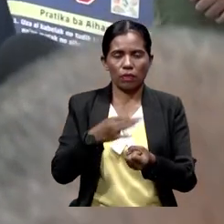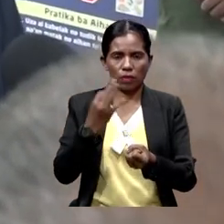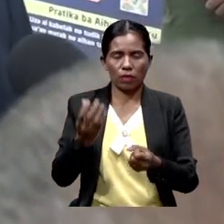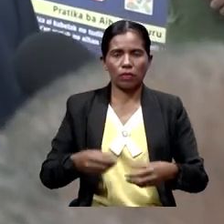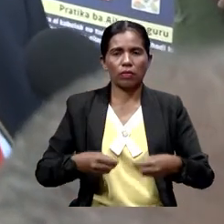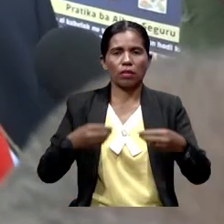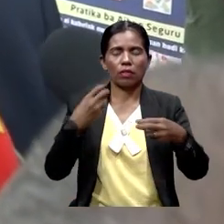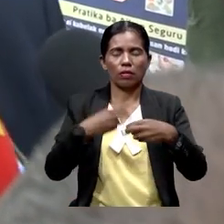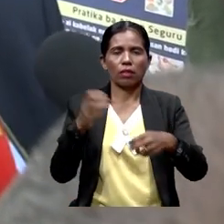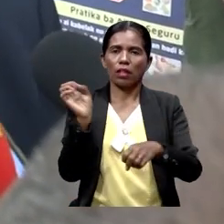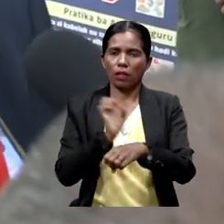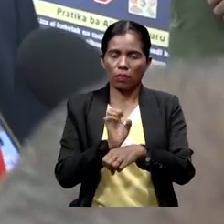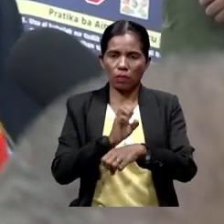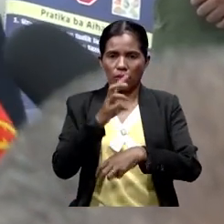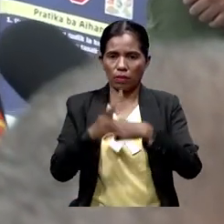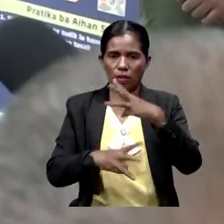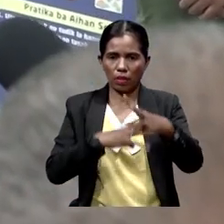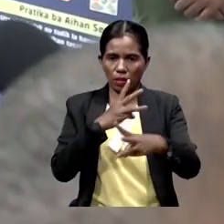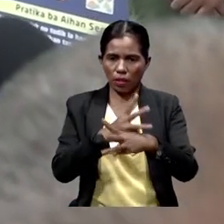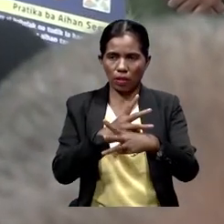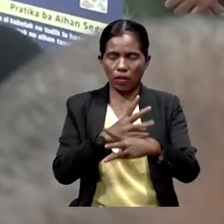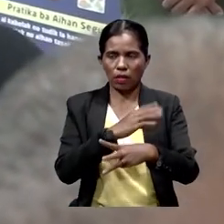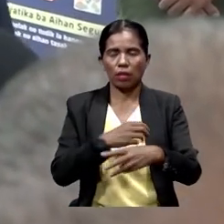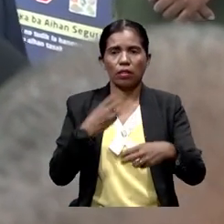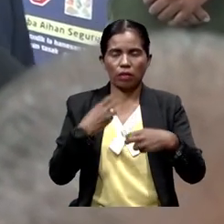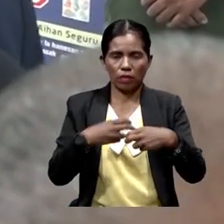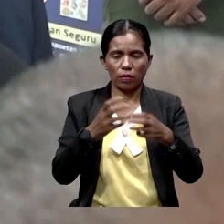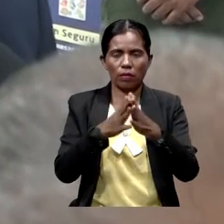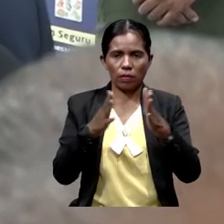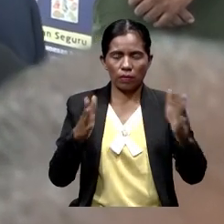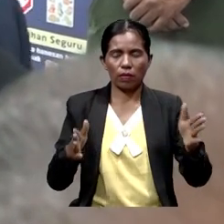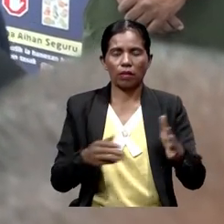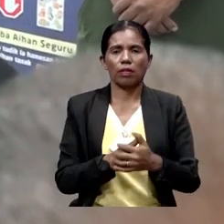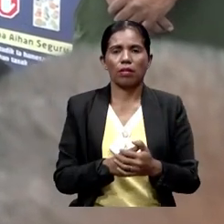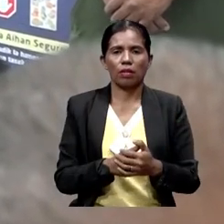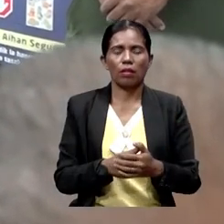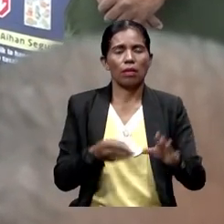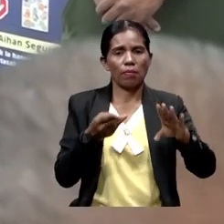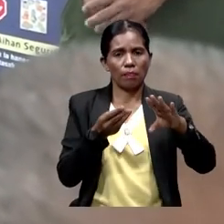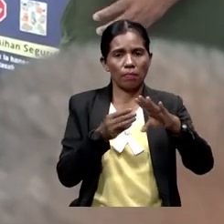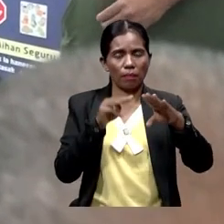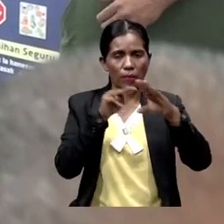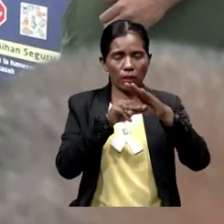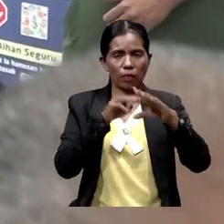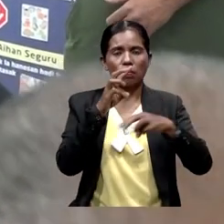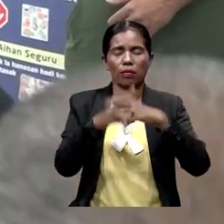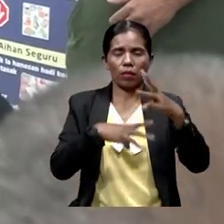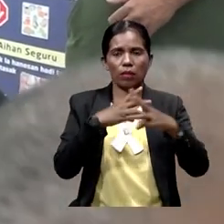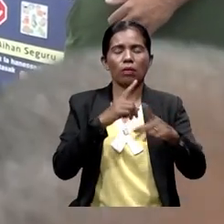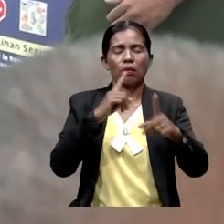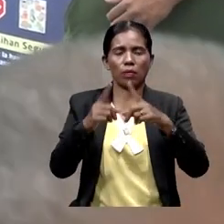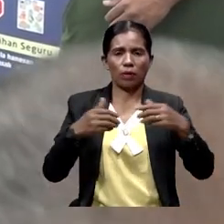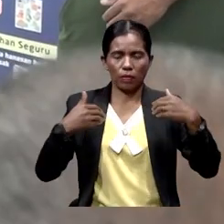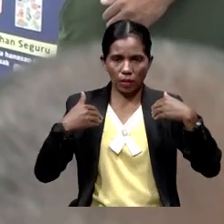na economia mundial, perigo voto, Banco Mundial já se colhiona, belia recessão global.